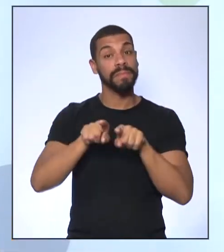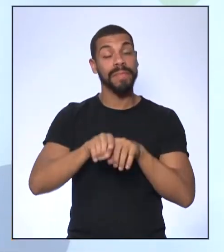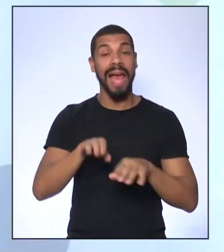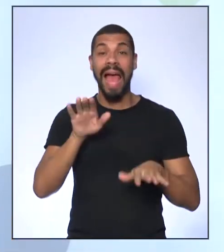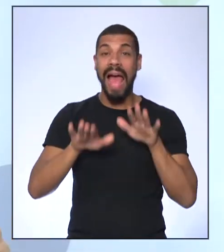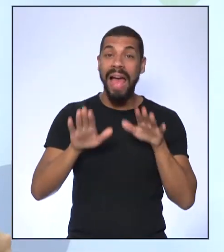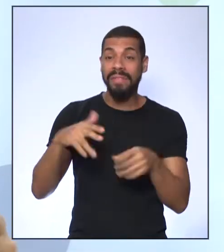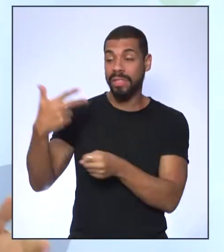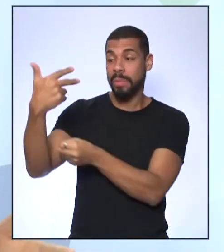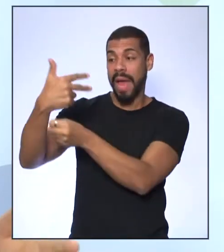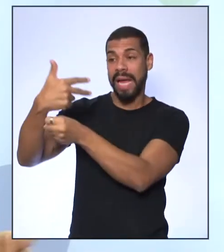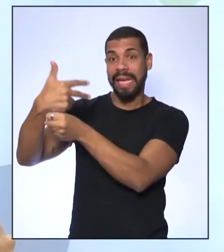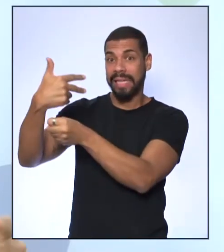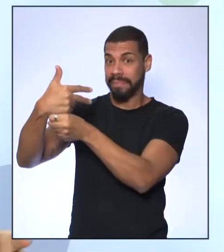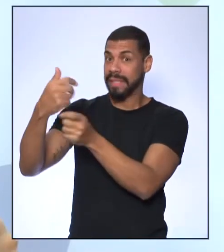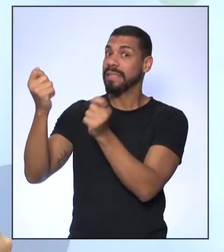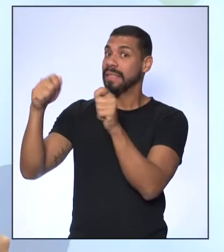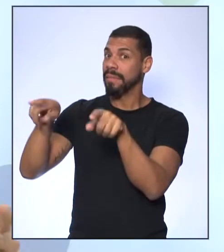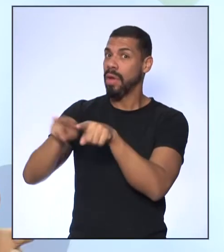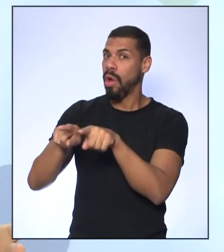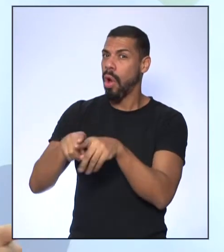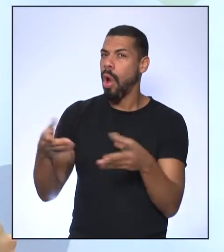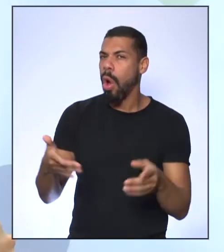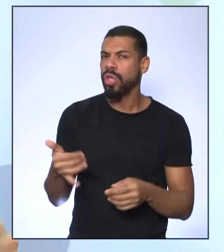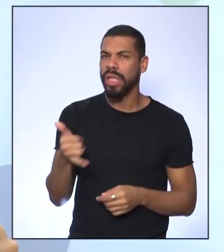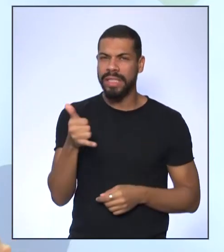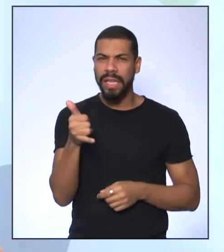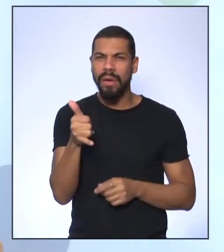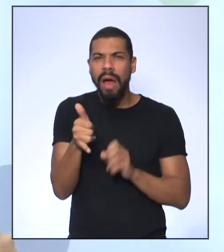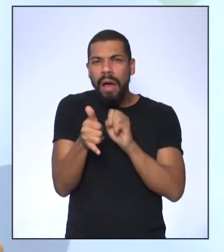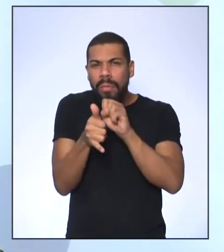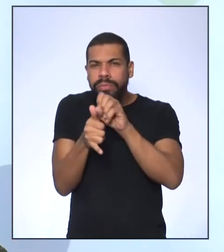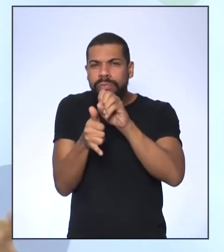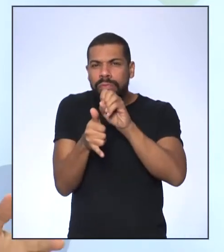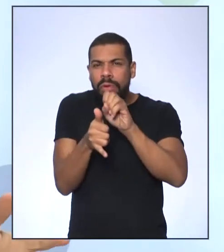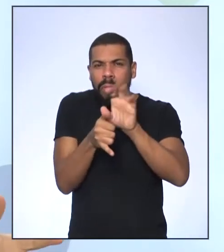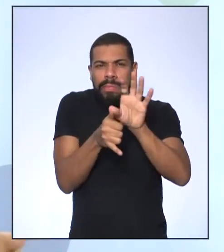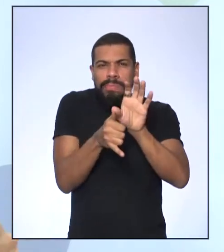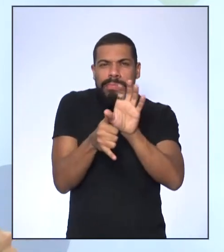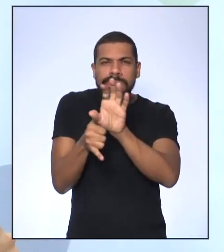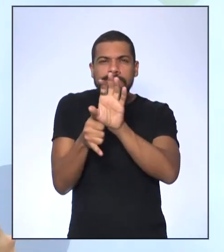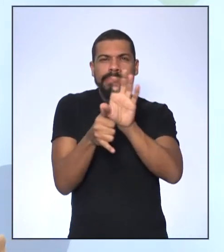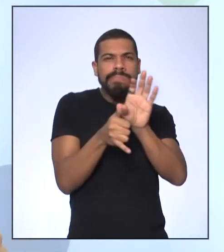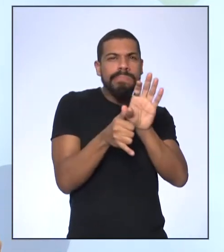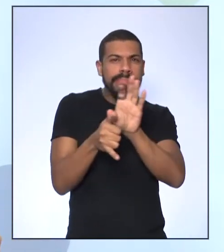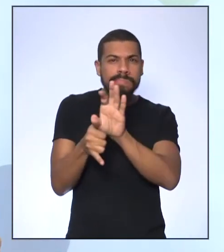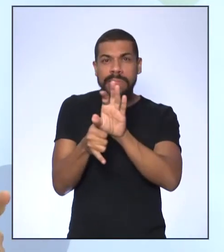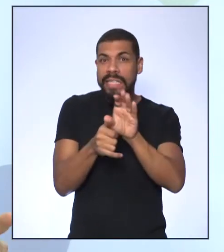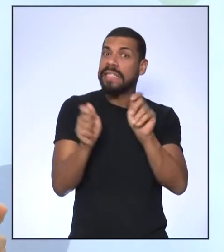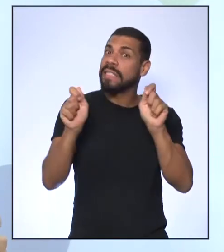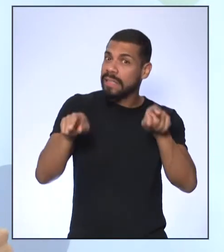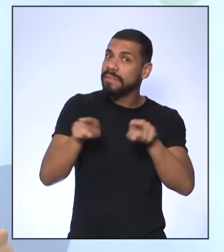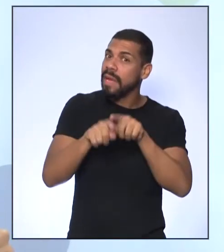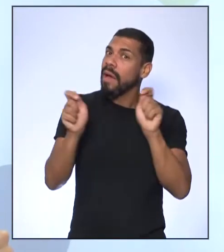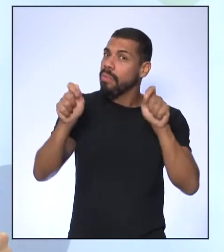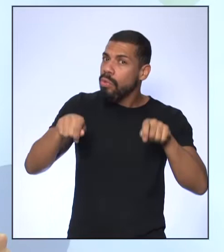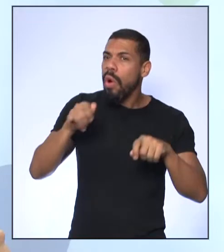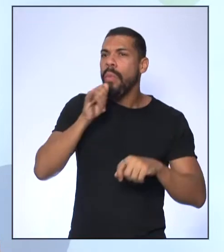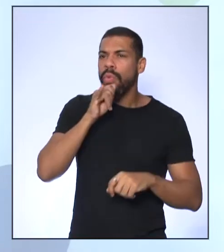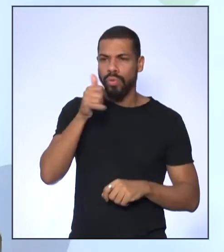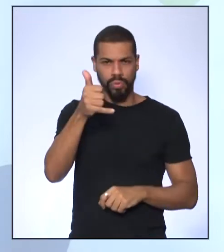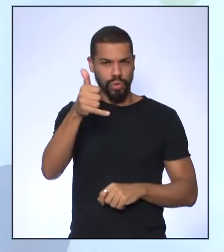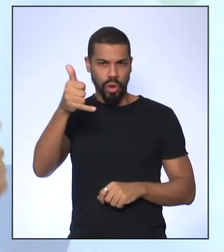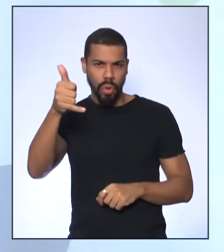de uma câmera. Vale lembrar que hoje a gente tem nos celulares câmeras que são possíveis contar uma história. Você consegue, através da câmera do